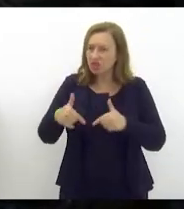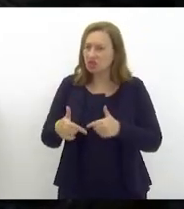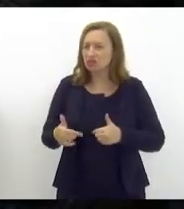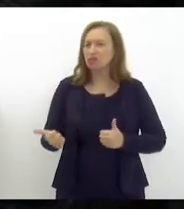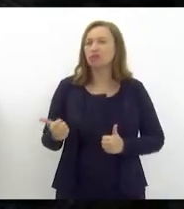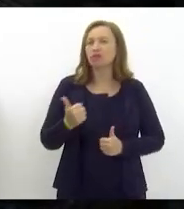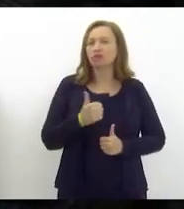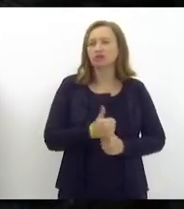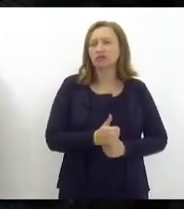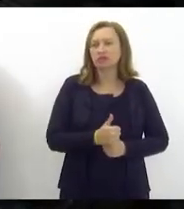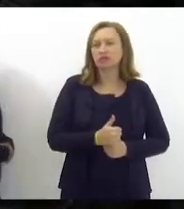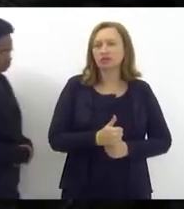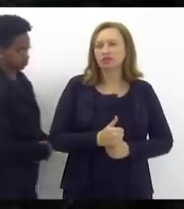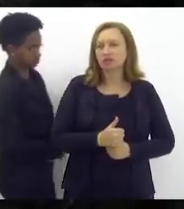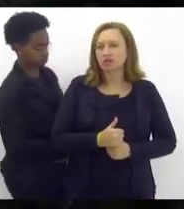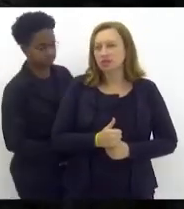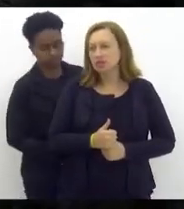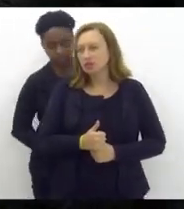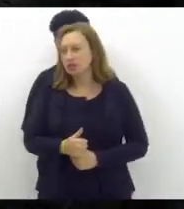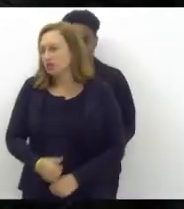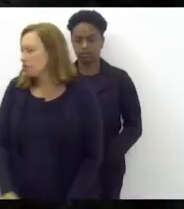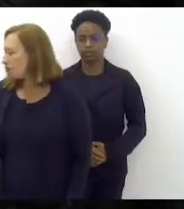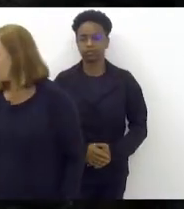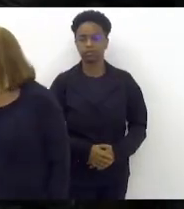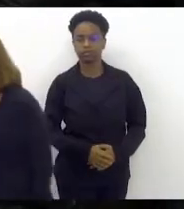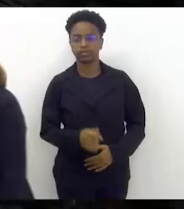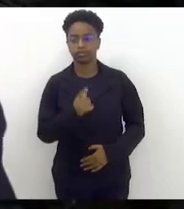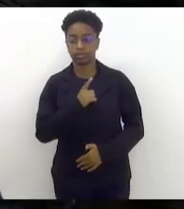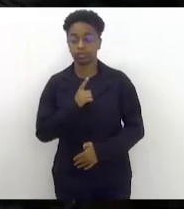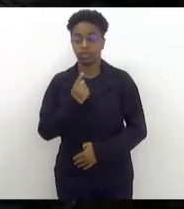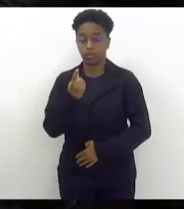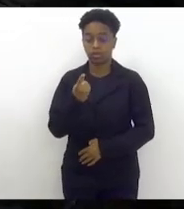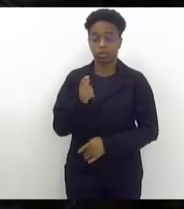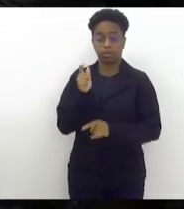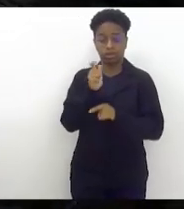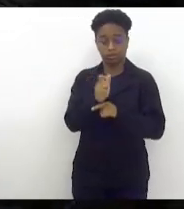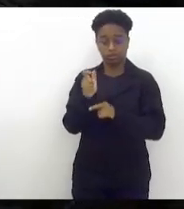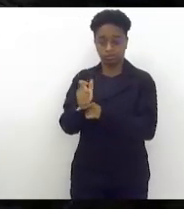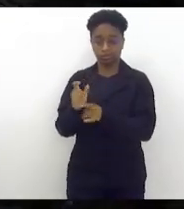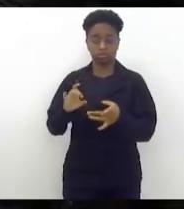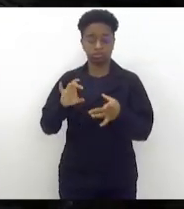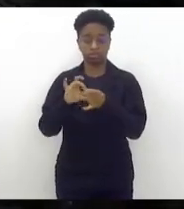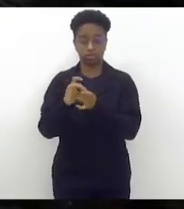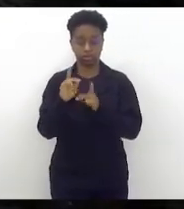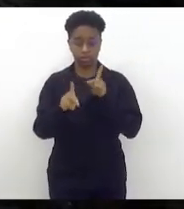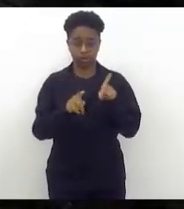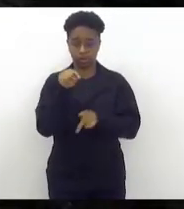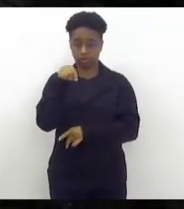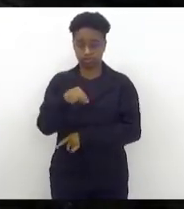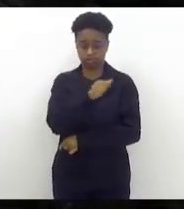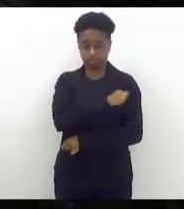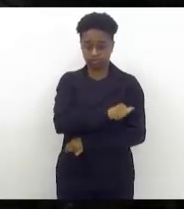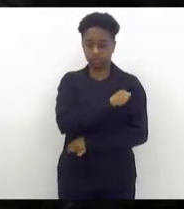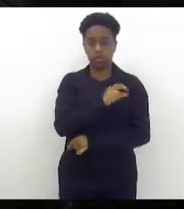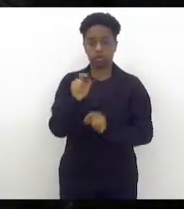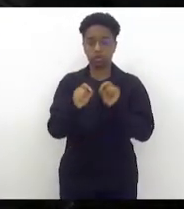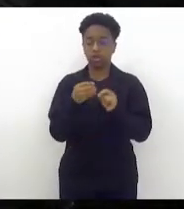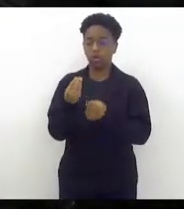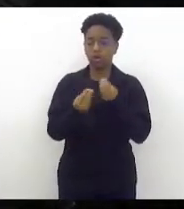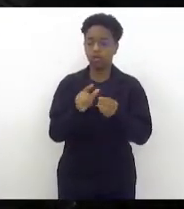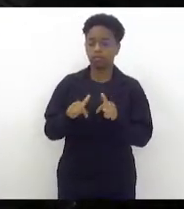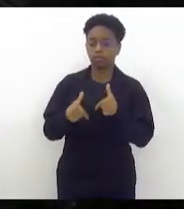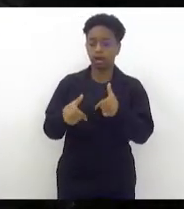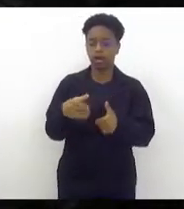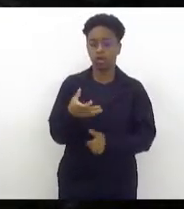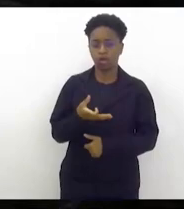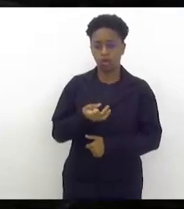do Estado. E uma delas, que tem sido objeto de fala de boa parte da população do Rio de Janeiro, são as covardias que têm